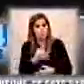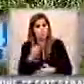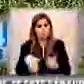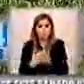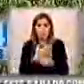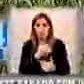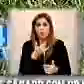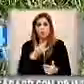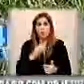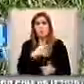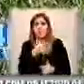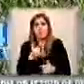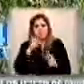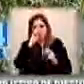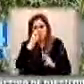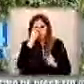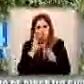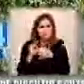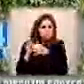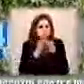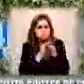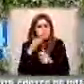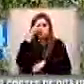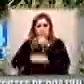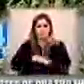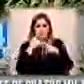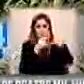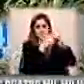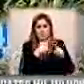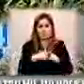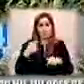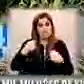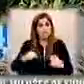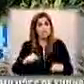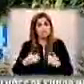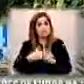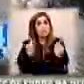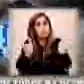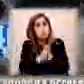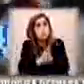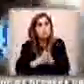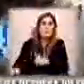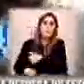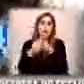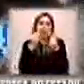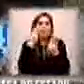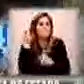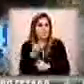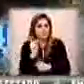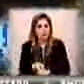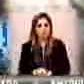como um esforço conjunto de várias organizações e de pessoas para termos todos uma melhor qualidade de vida.